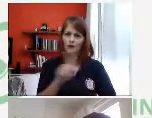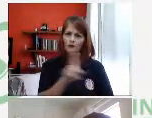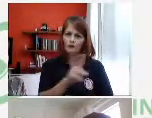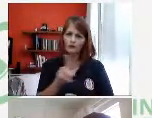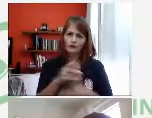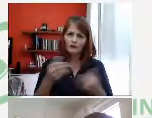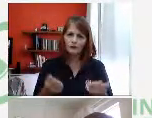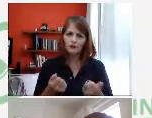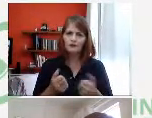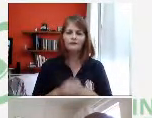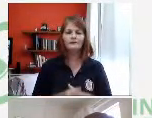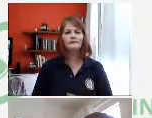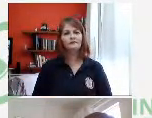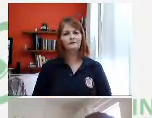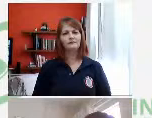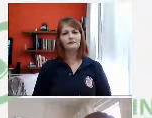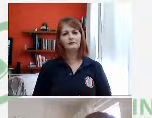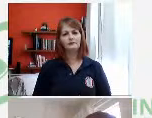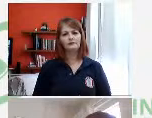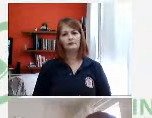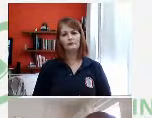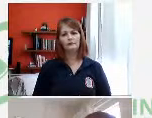muito.